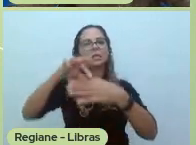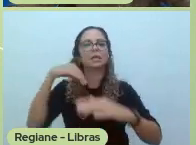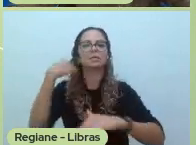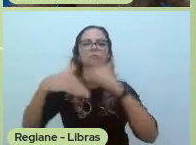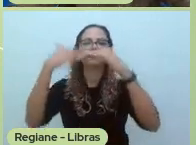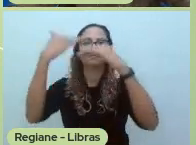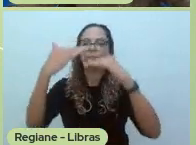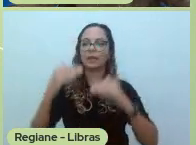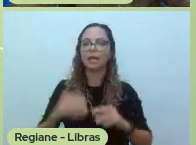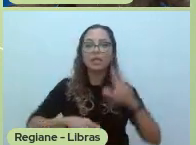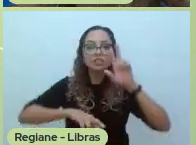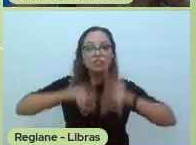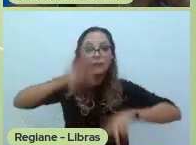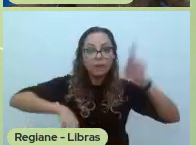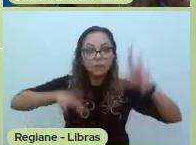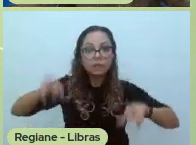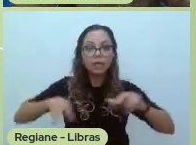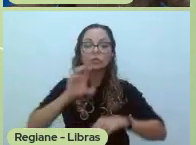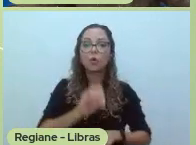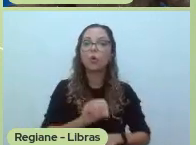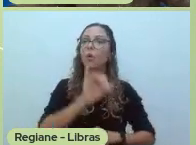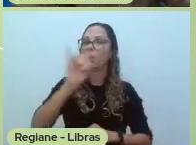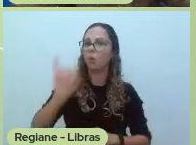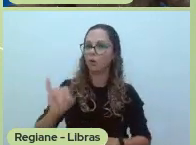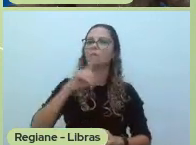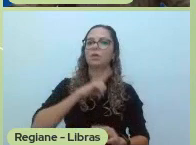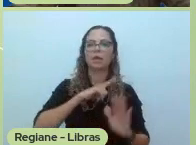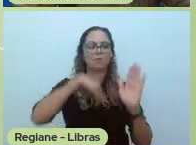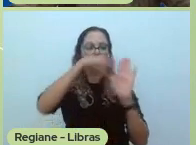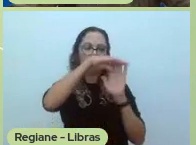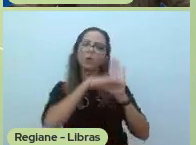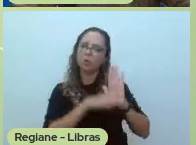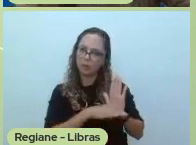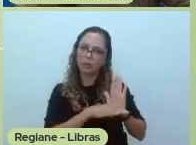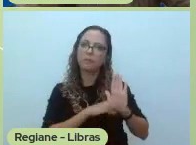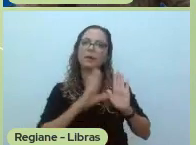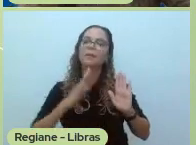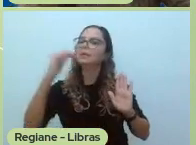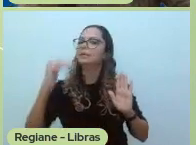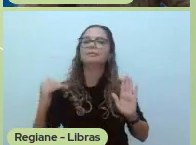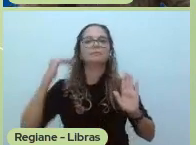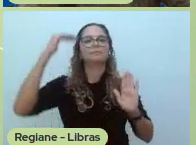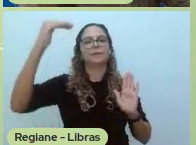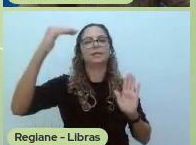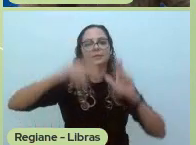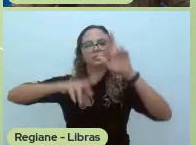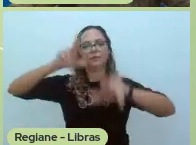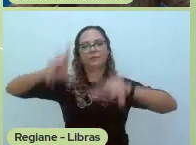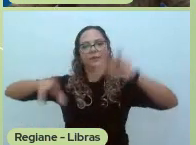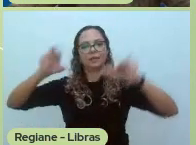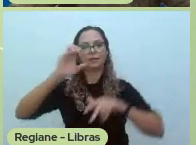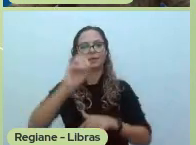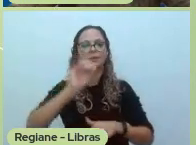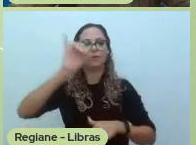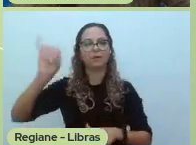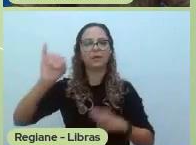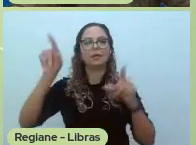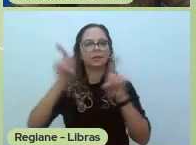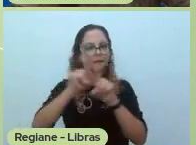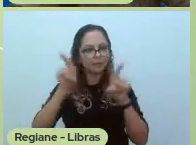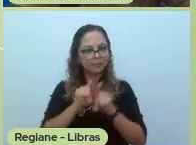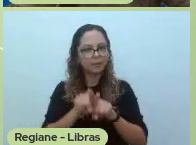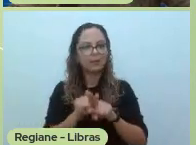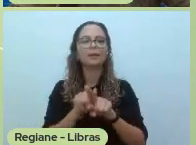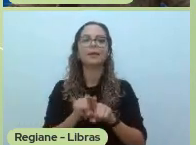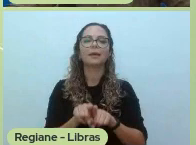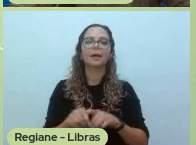ela transcende o programa, que também está na minha área, e ela permeia toda a minha estratégia de endomarketing, que também está na minha